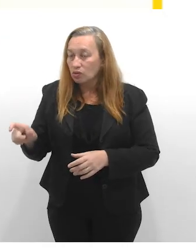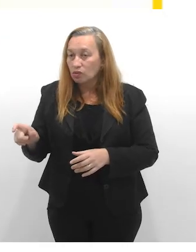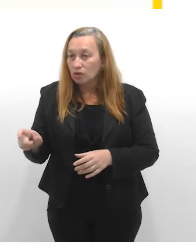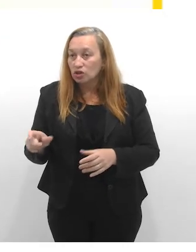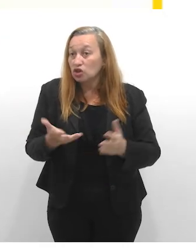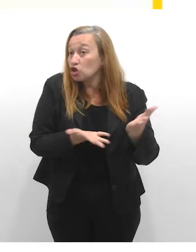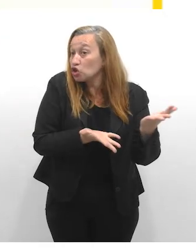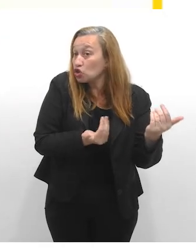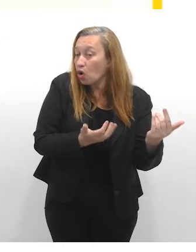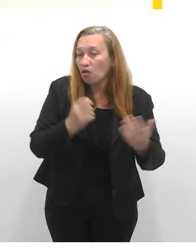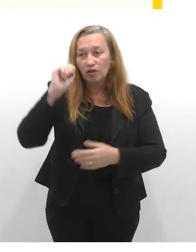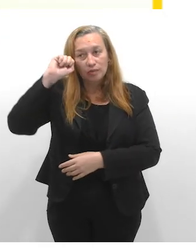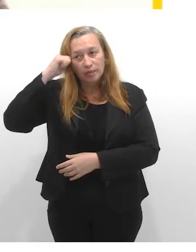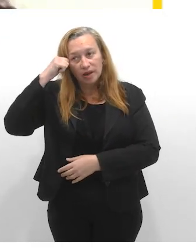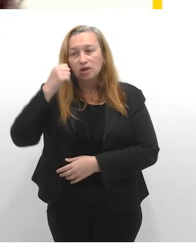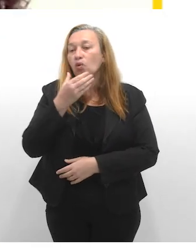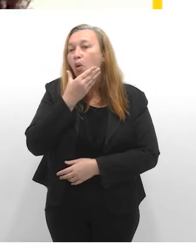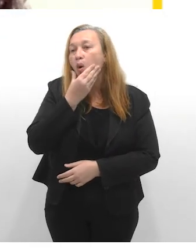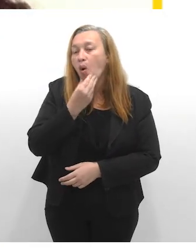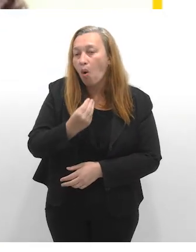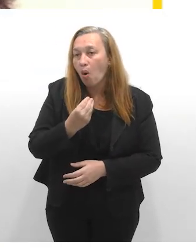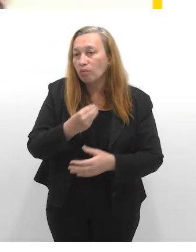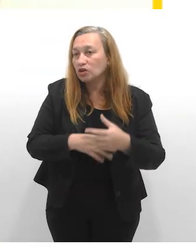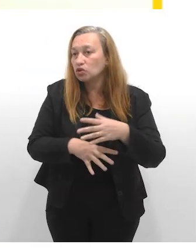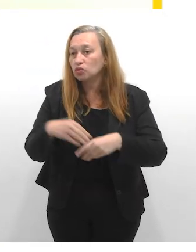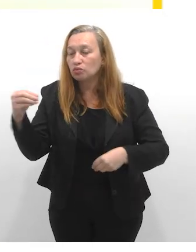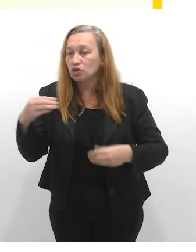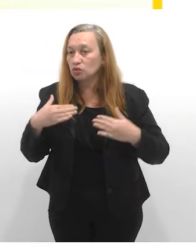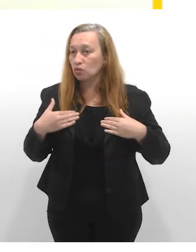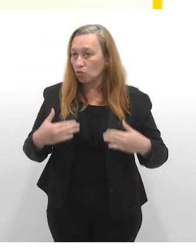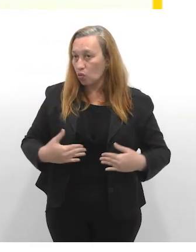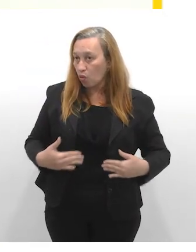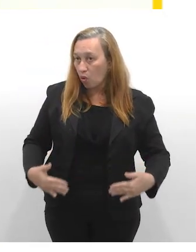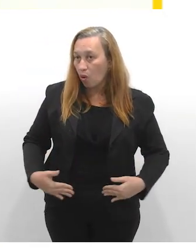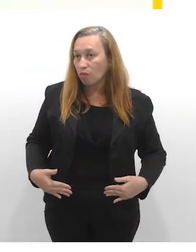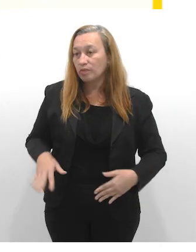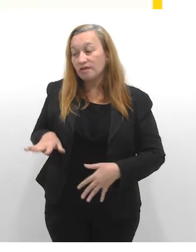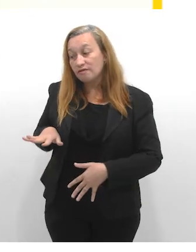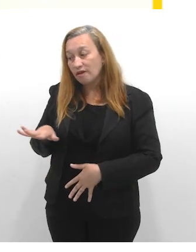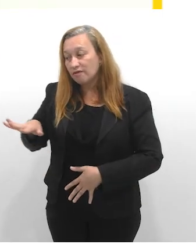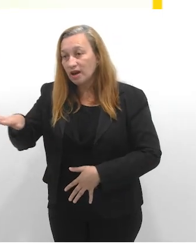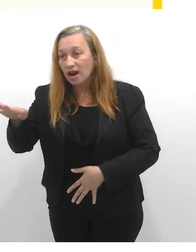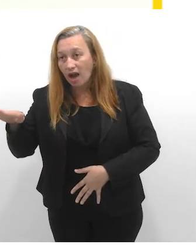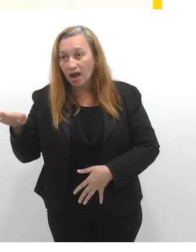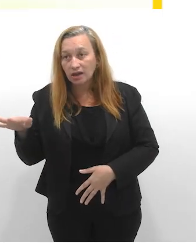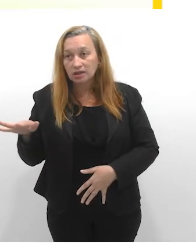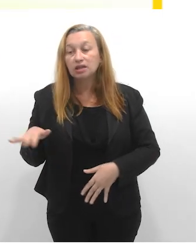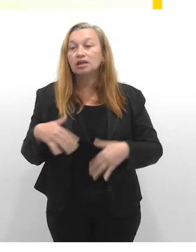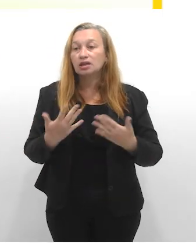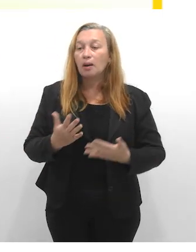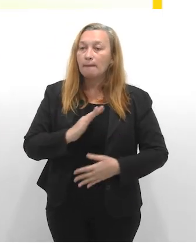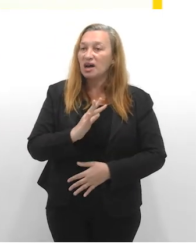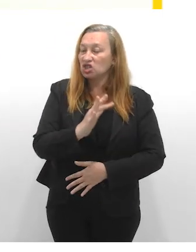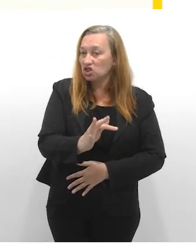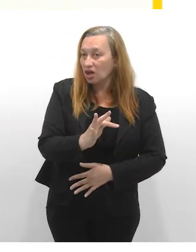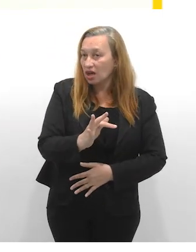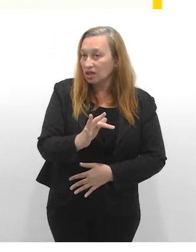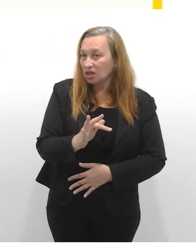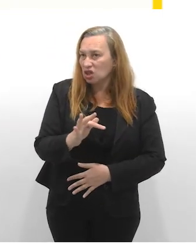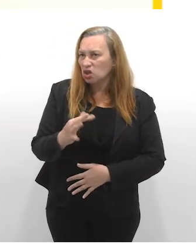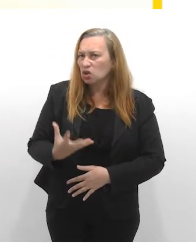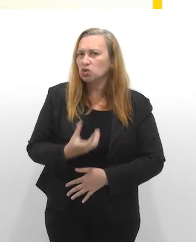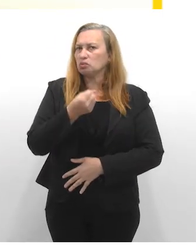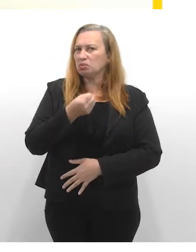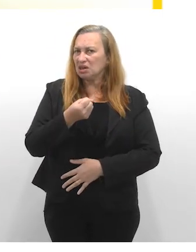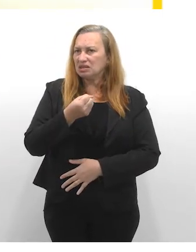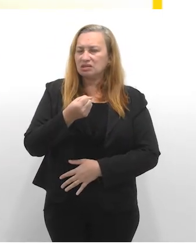pretos, jovens, masculinos, majoritariamente e periféricos, né? Ou seja, a Baixada Fluminense não